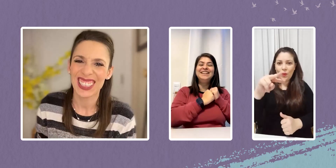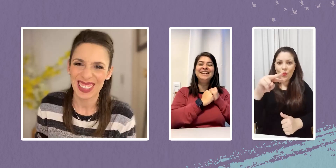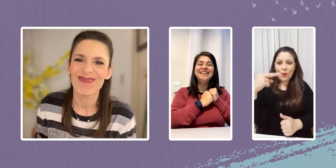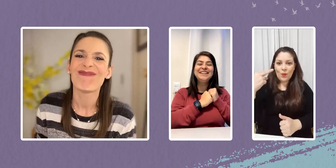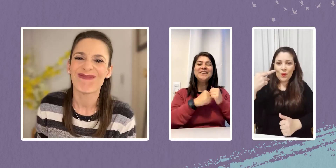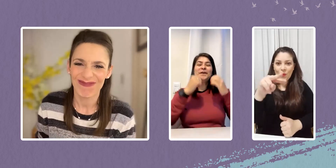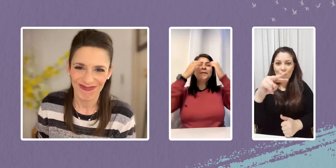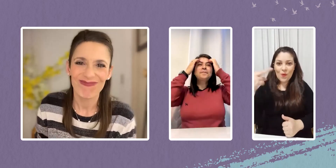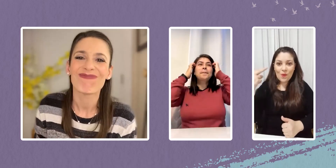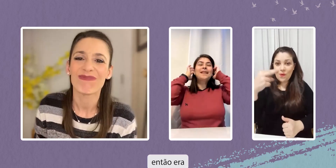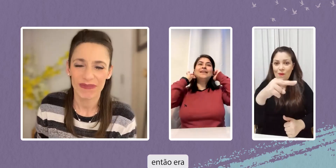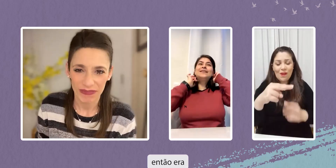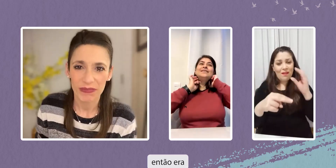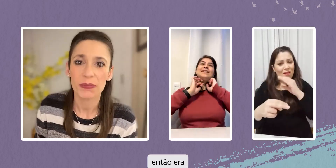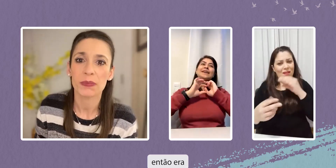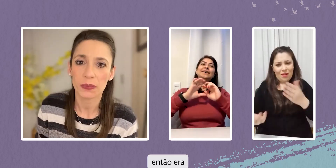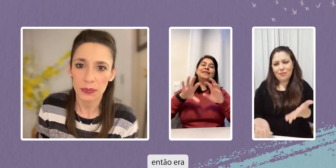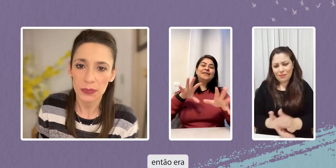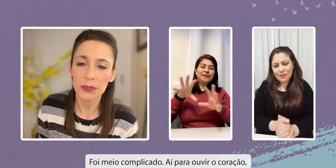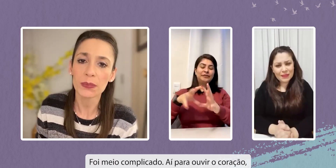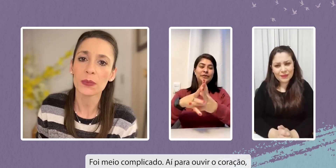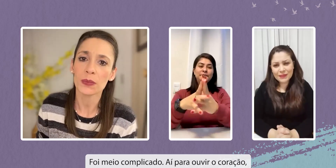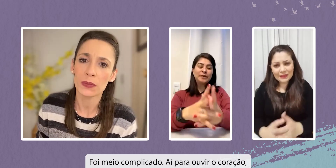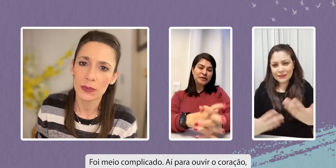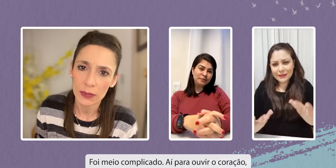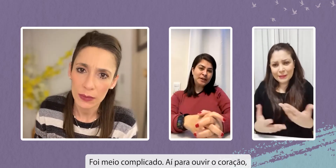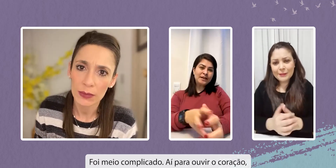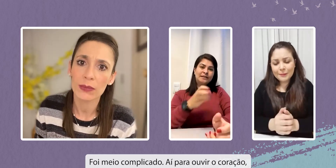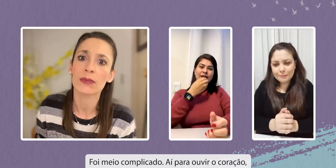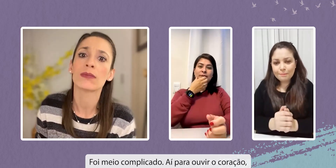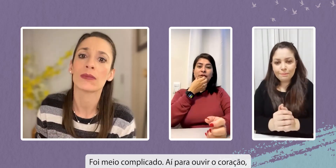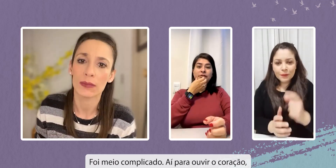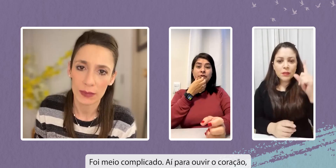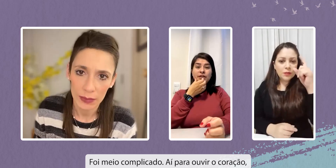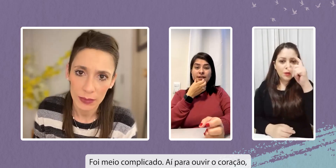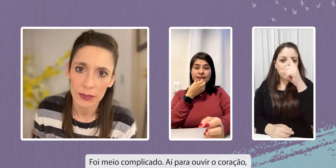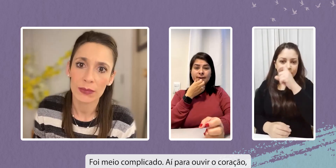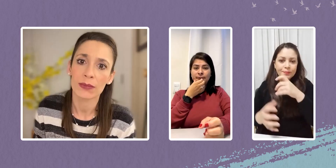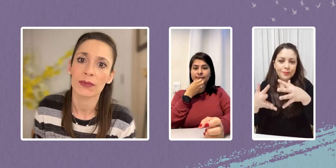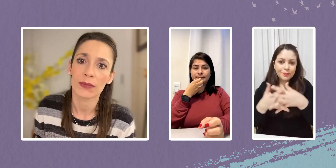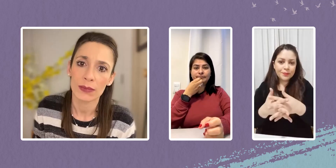tela. Então foi meio complicado. Aí para